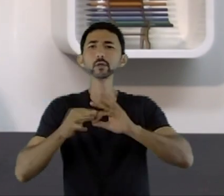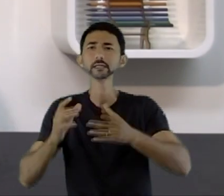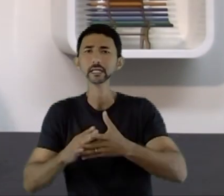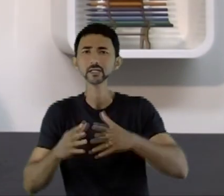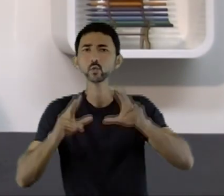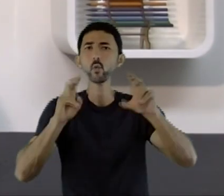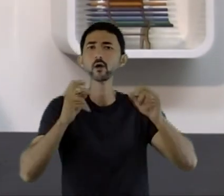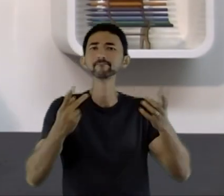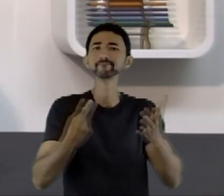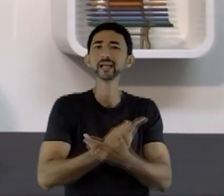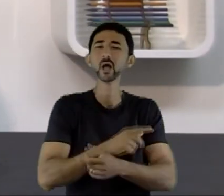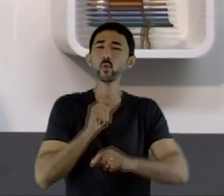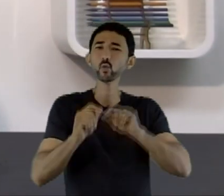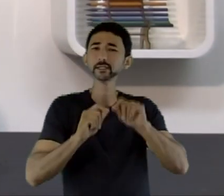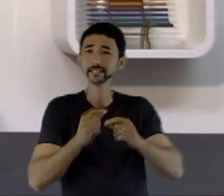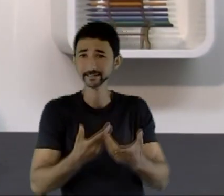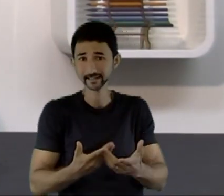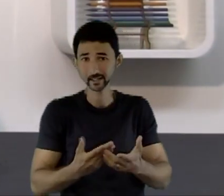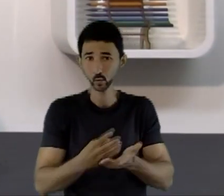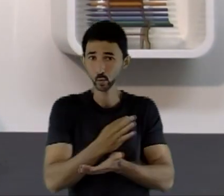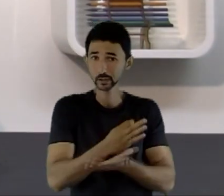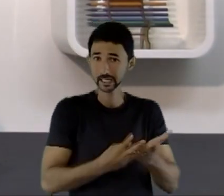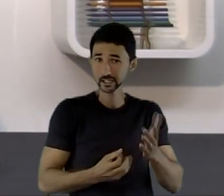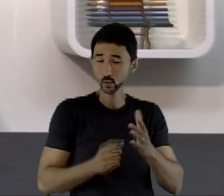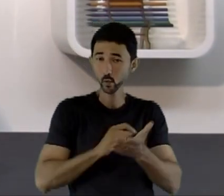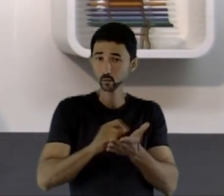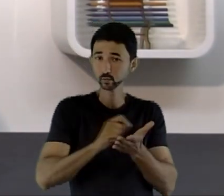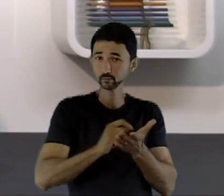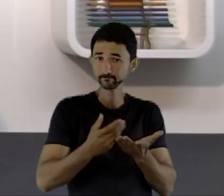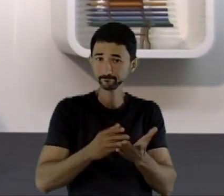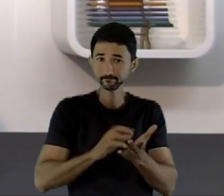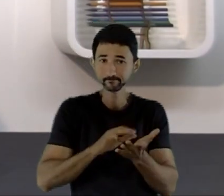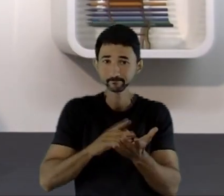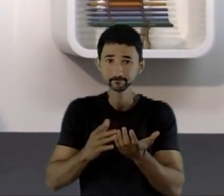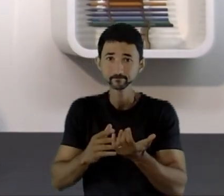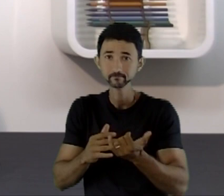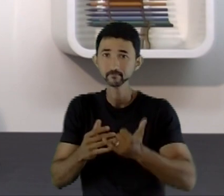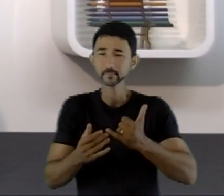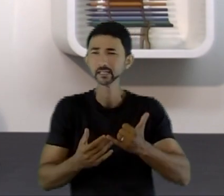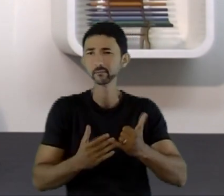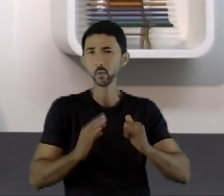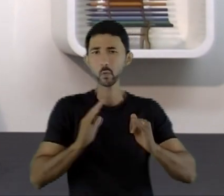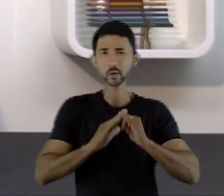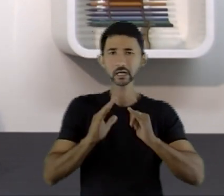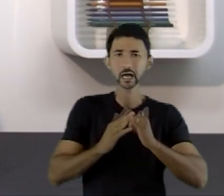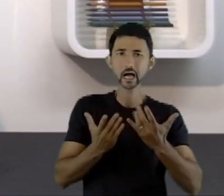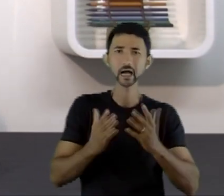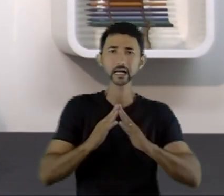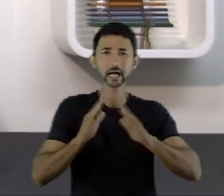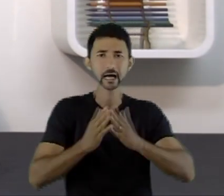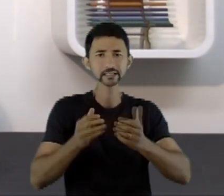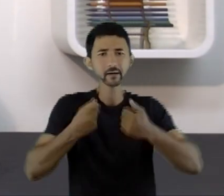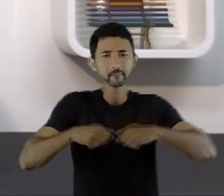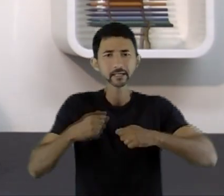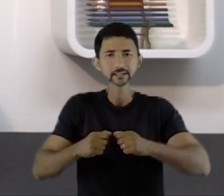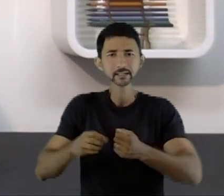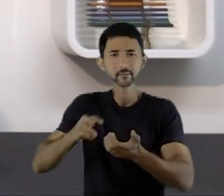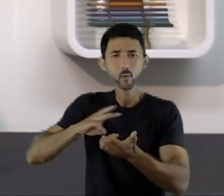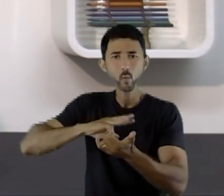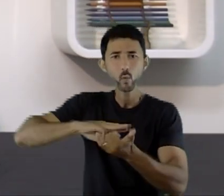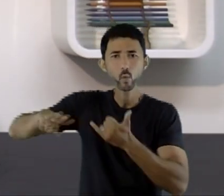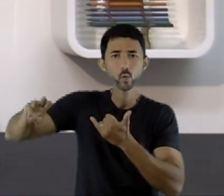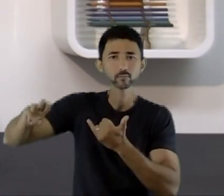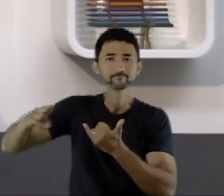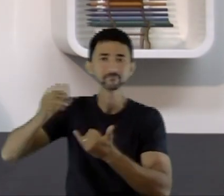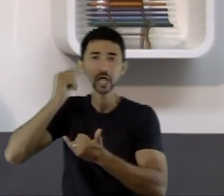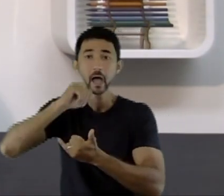a situação em que o seu texto ele foi escrito. Qual é a situação? Você está em casa precisando de alguma coisa, manda para sua mãe